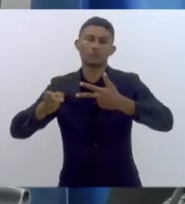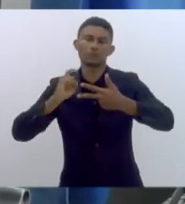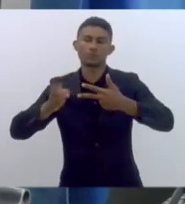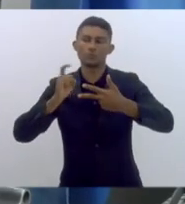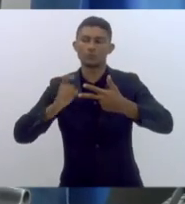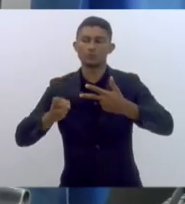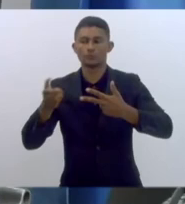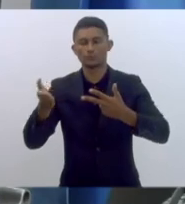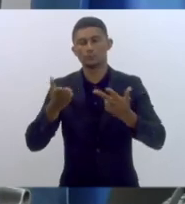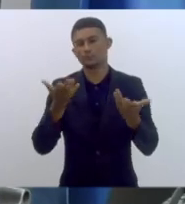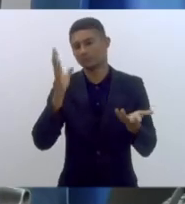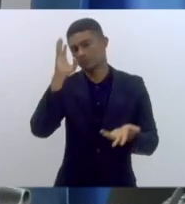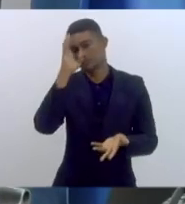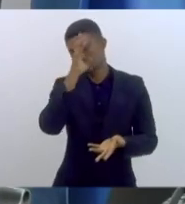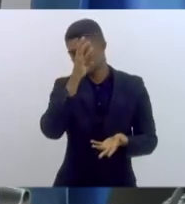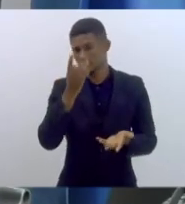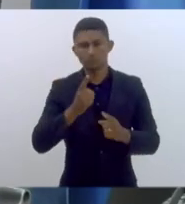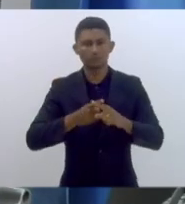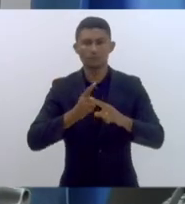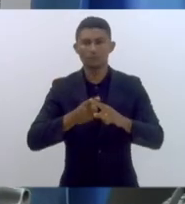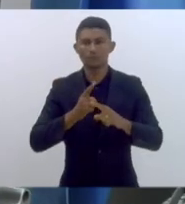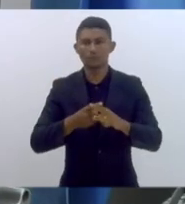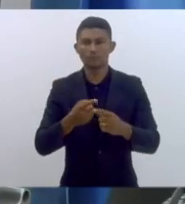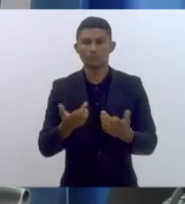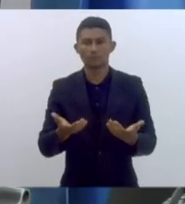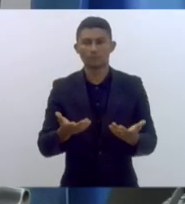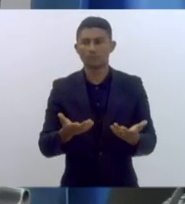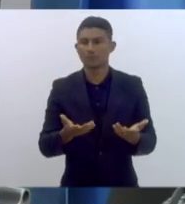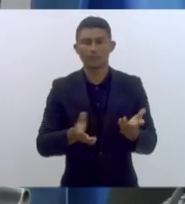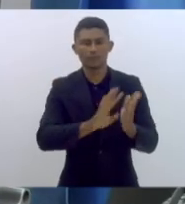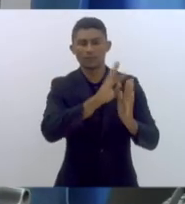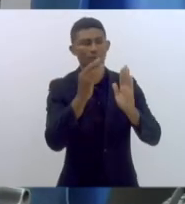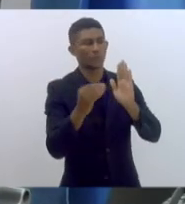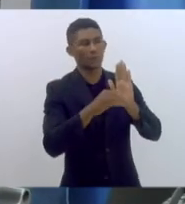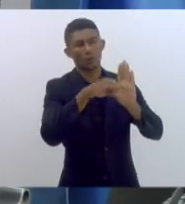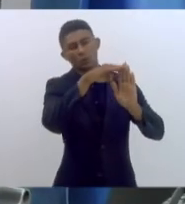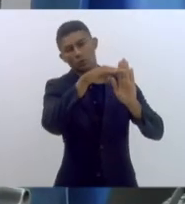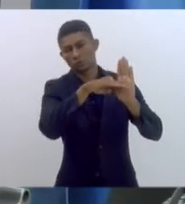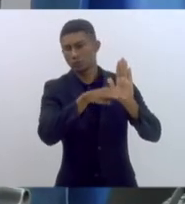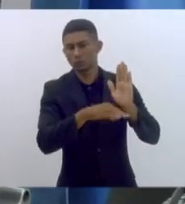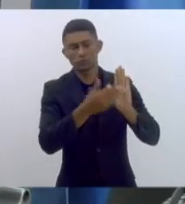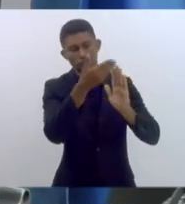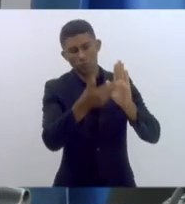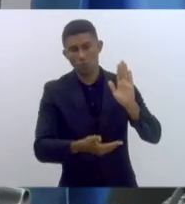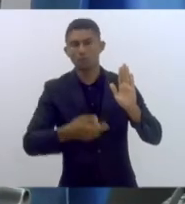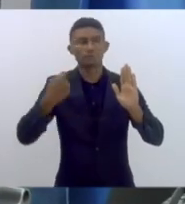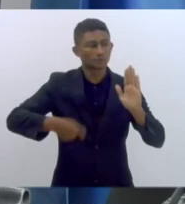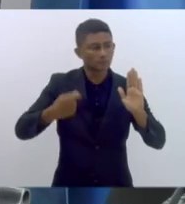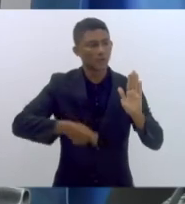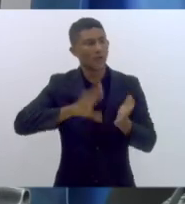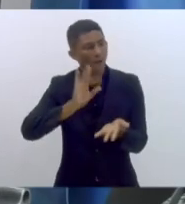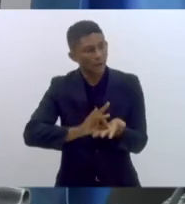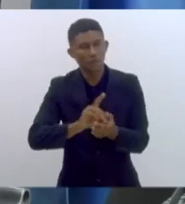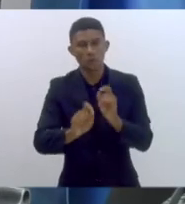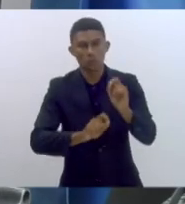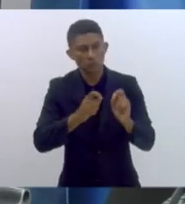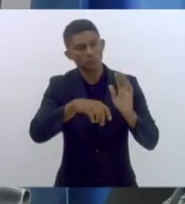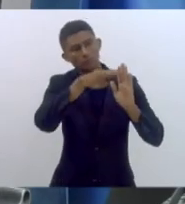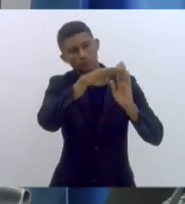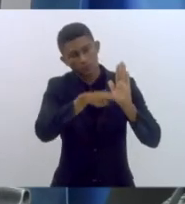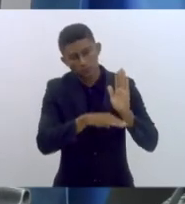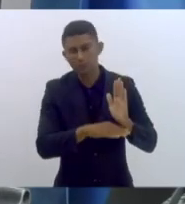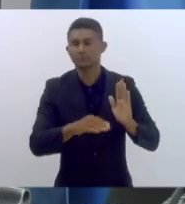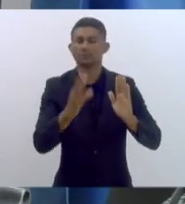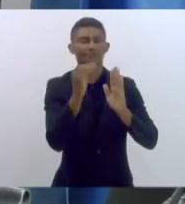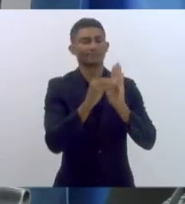que na época oportuna não listou as suas reais necessidades nas mais